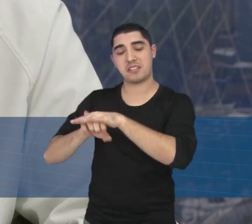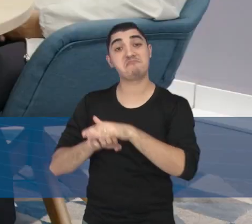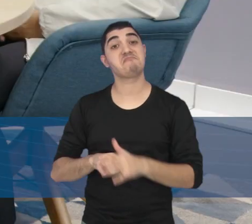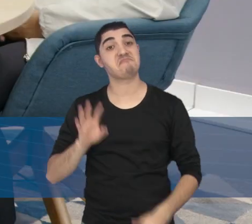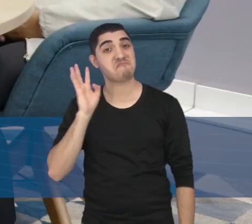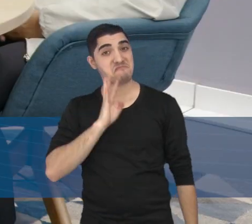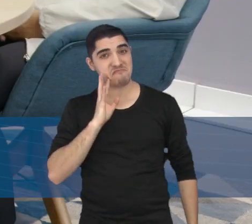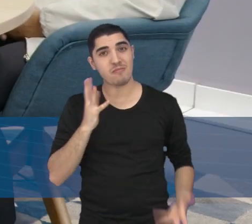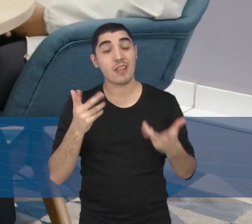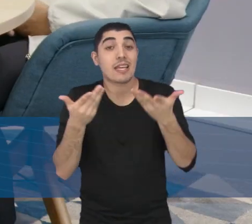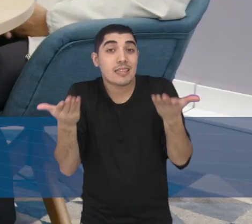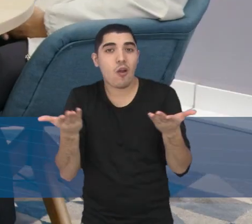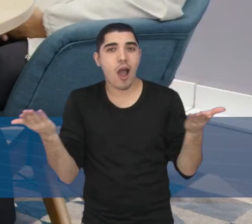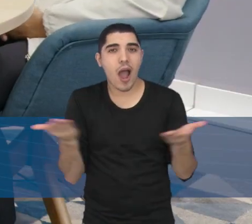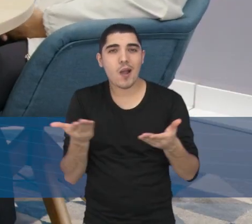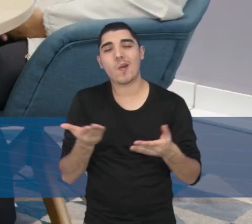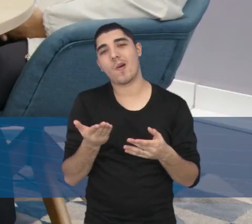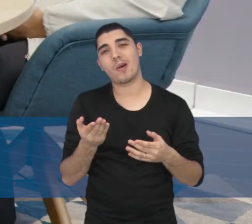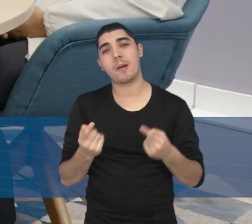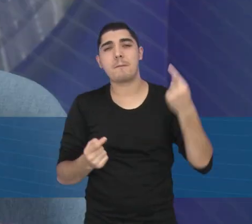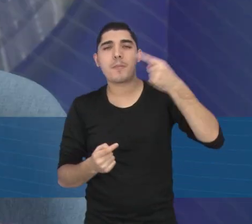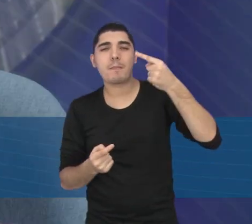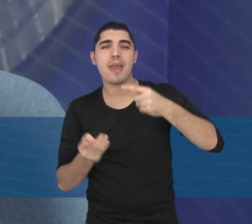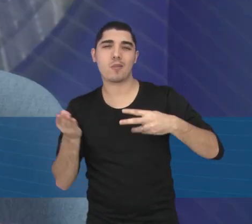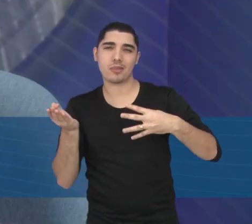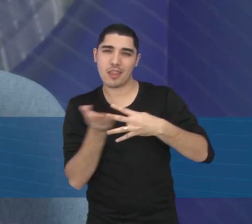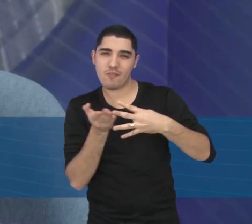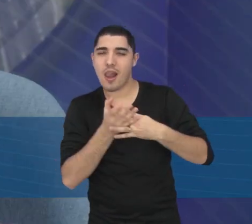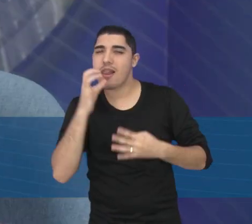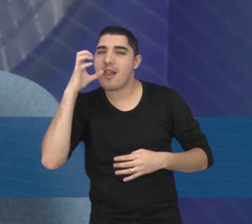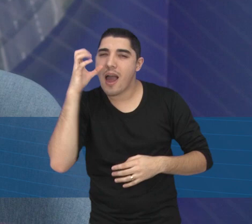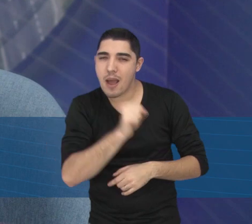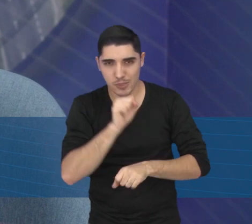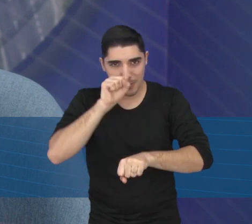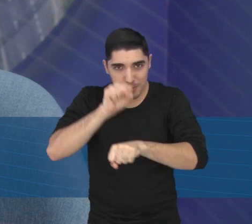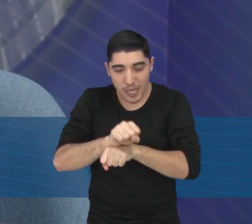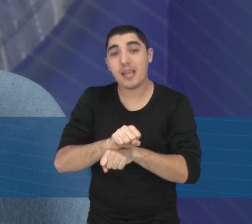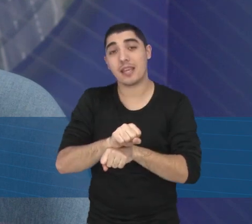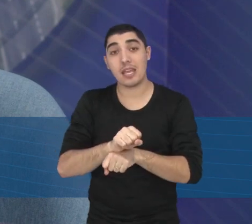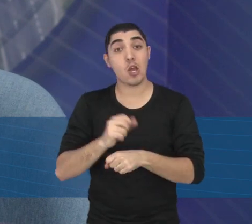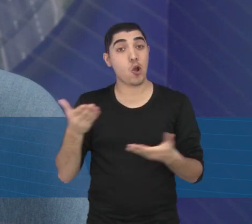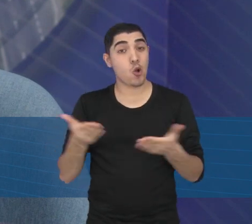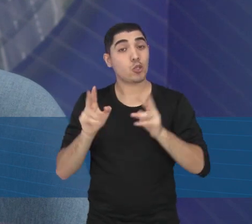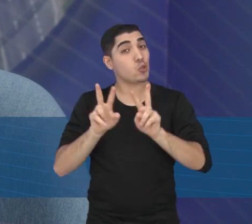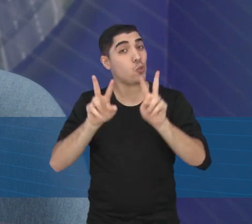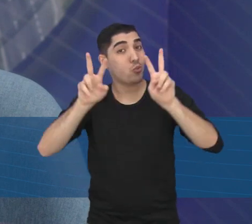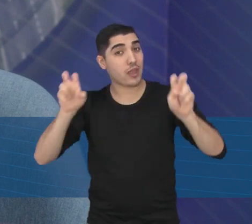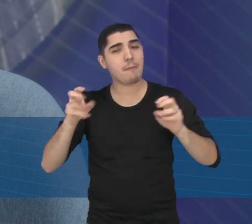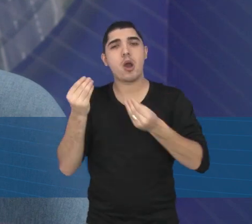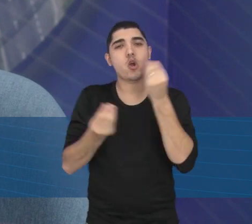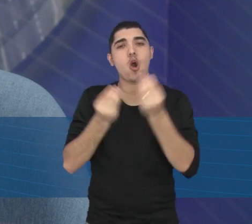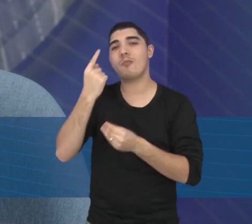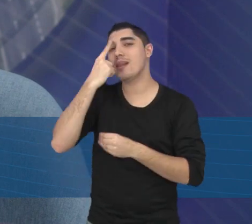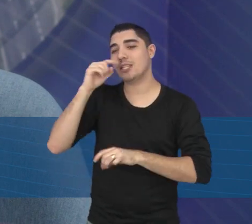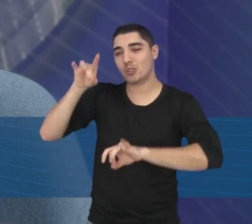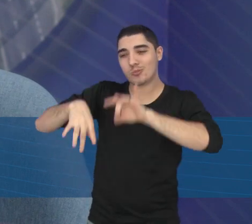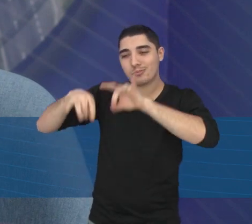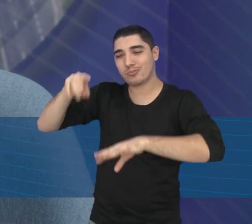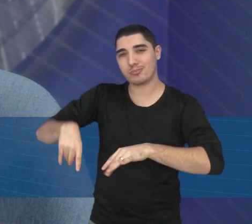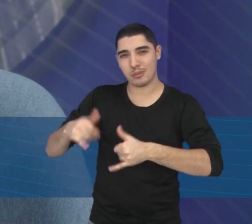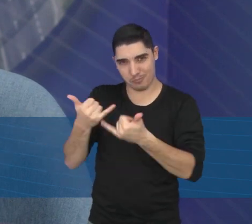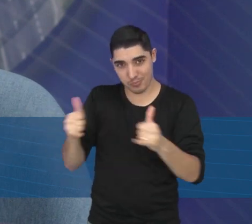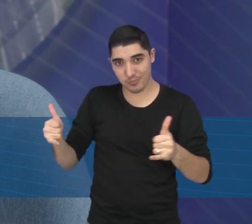Bacana. Bom, a gente está chegando ao fim do nosso primeiro bloco, a gente vai fazer uma rápida pausa, então. Hoje estamos falando sobre os descartes dos